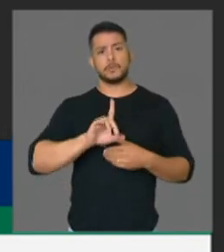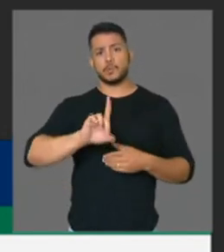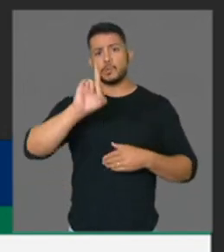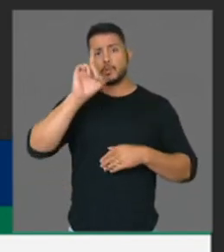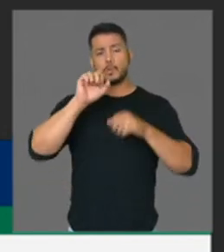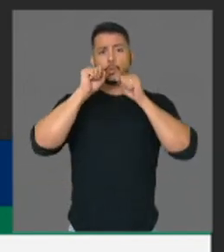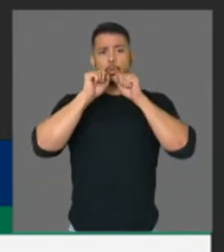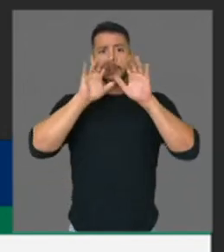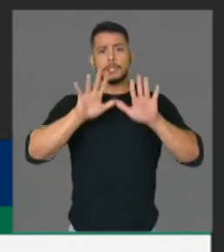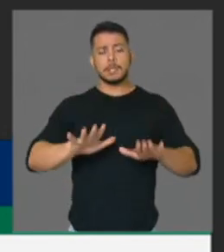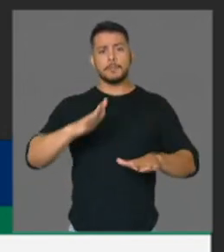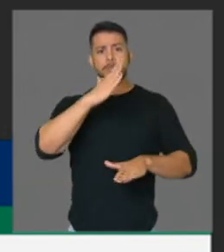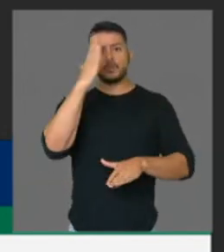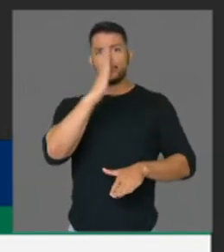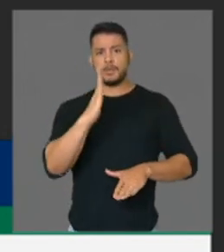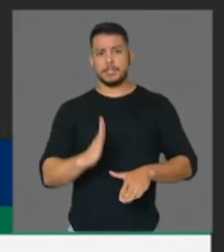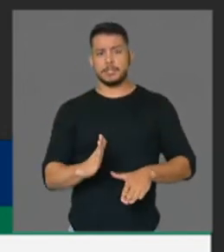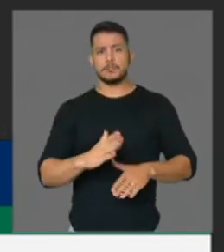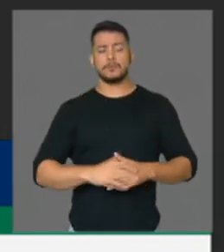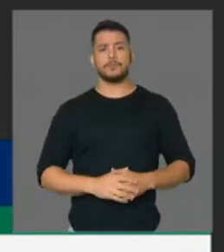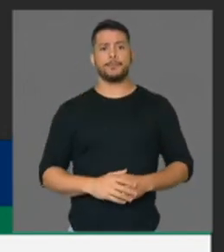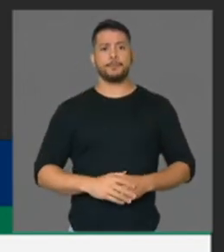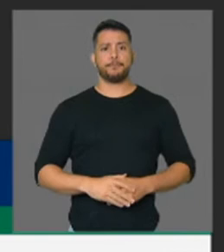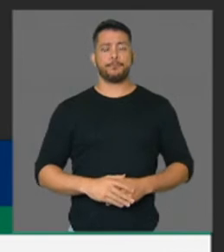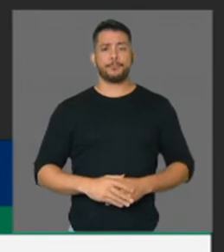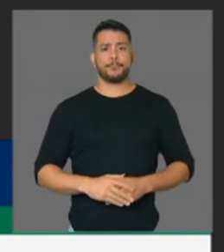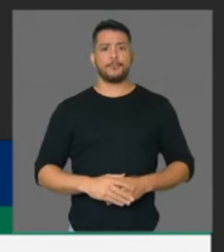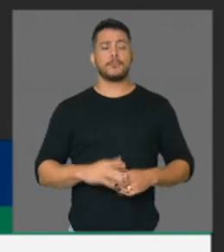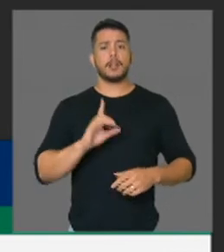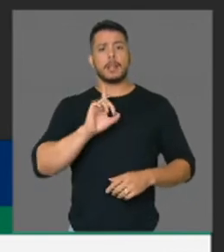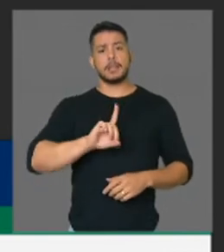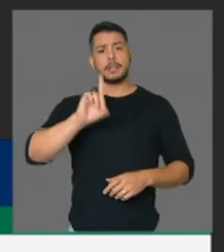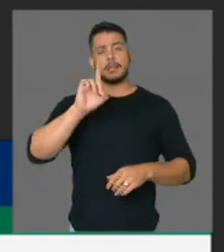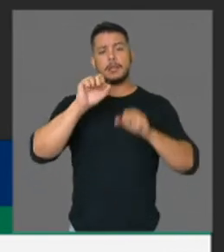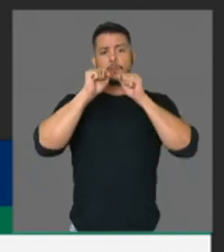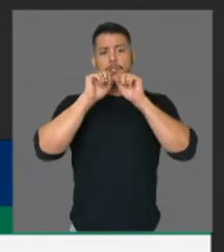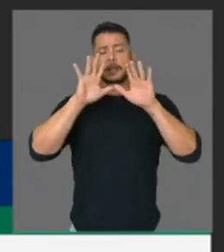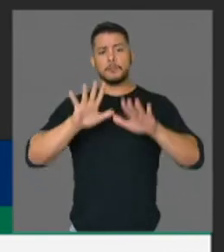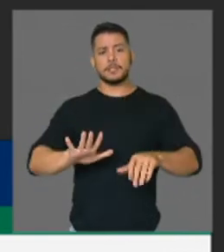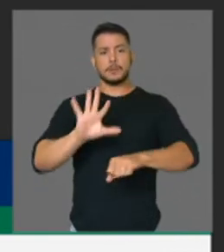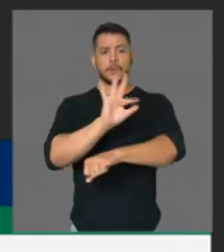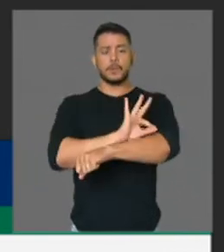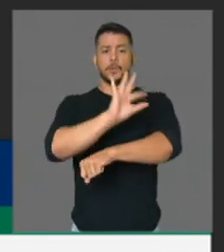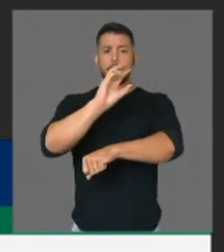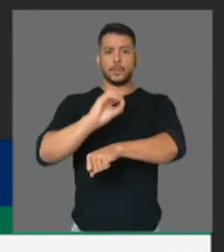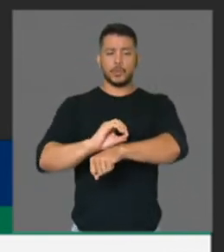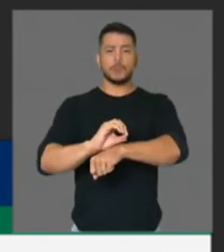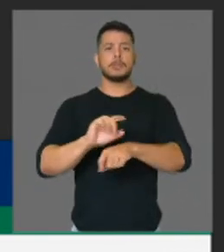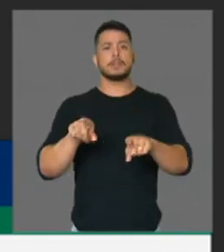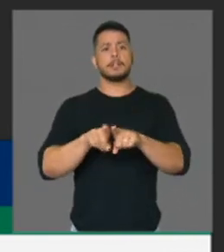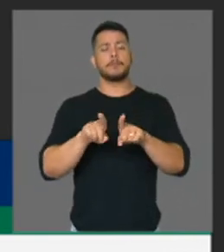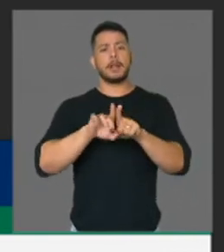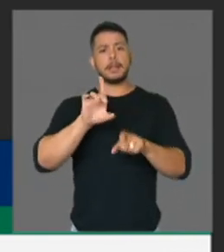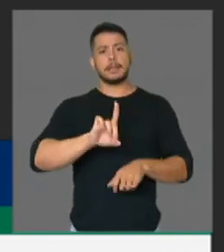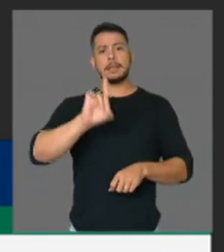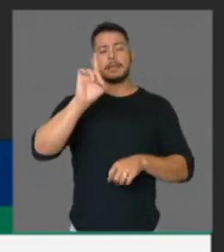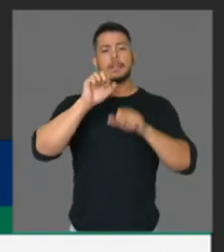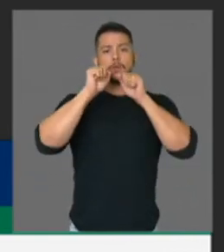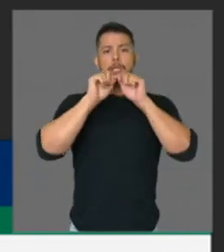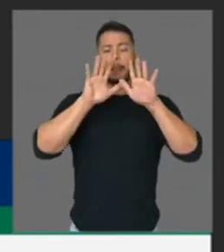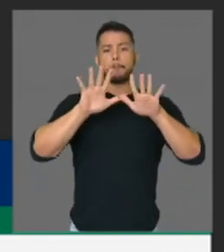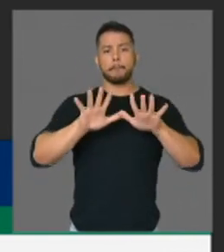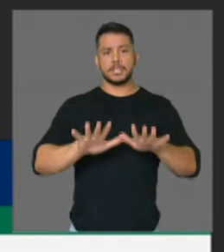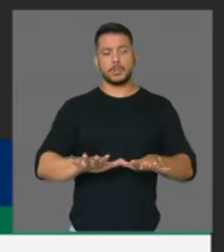Deus abençoe Tocantins e agora, meus queridos colegas de parlamento, que Deus abençoe os pioneiros. Muitos já morreram, mas os